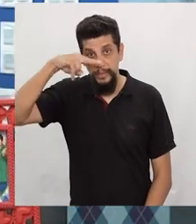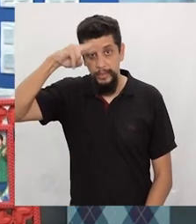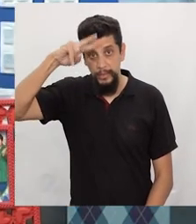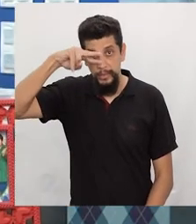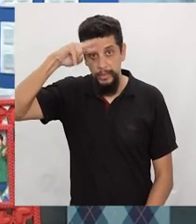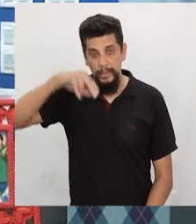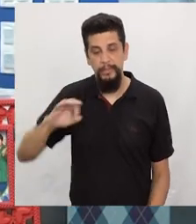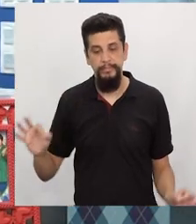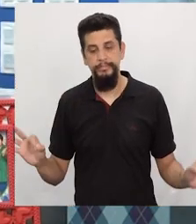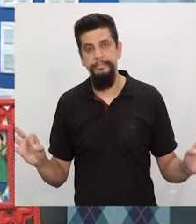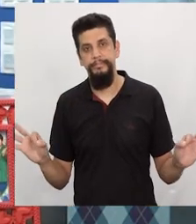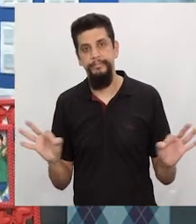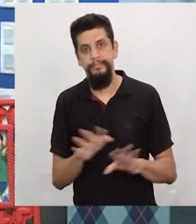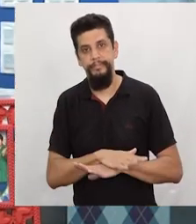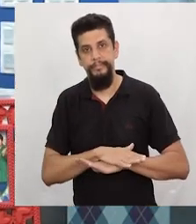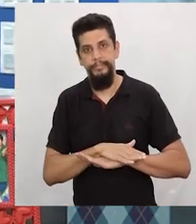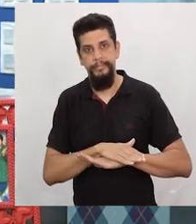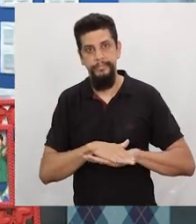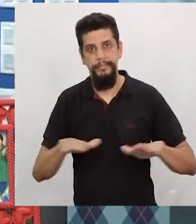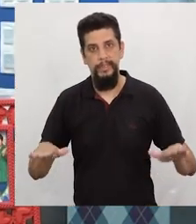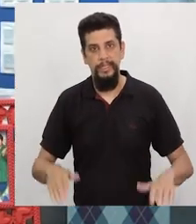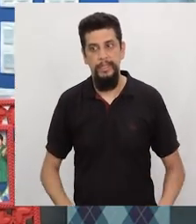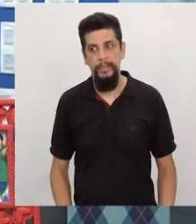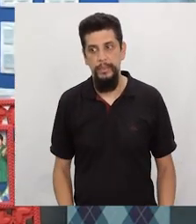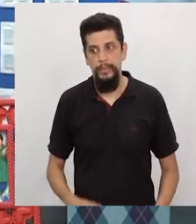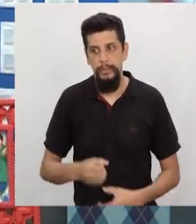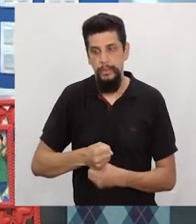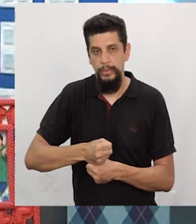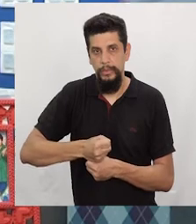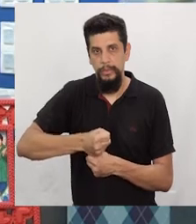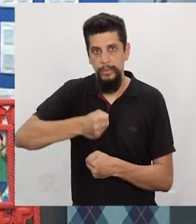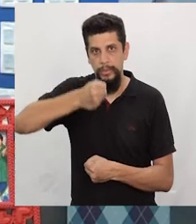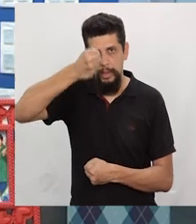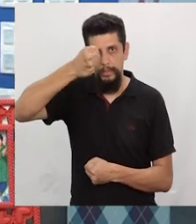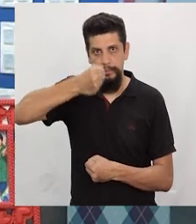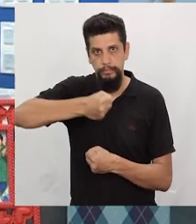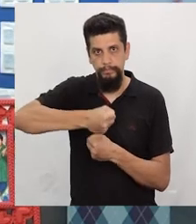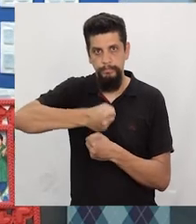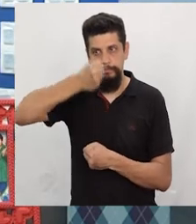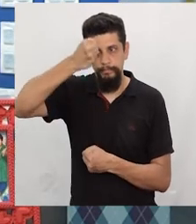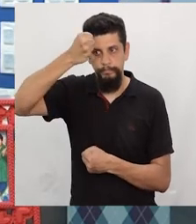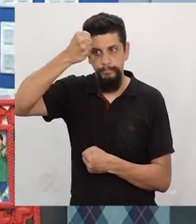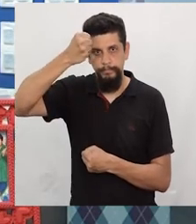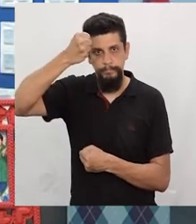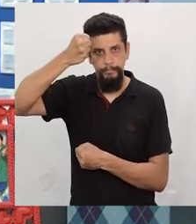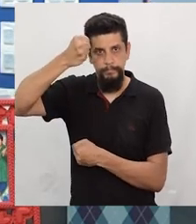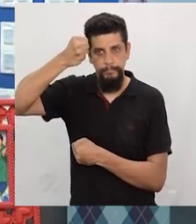Essa história acabou. E o guarda-chuva